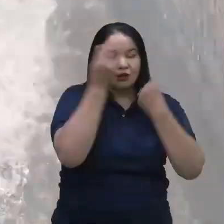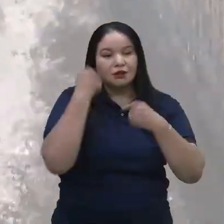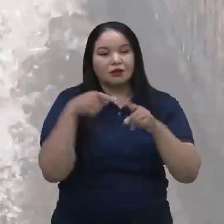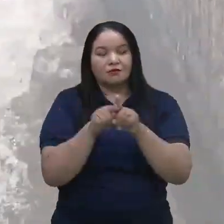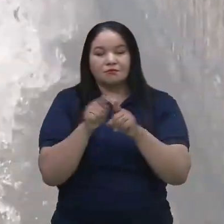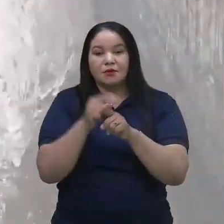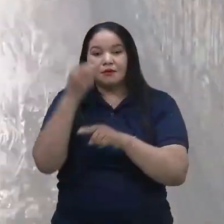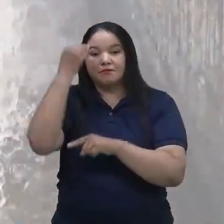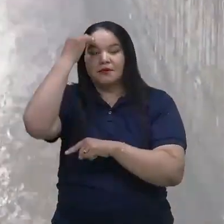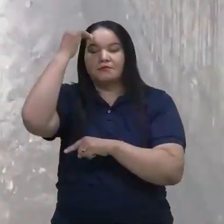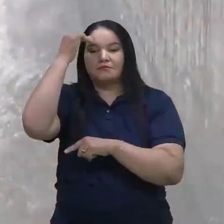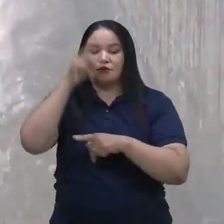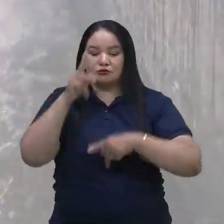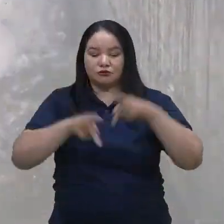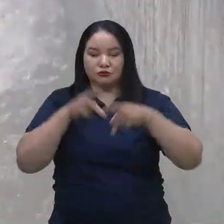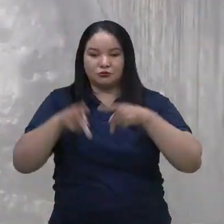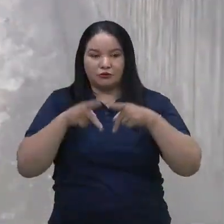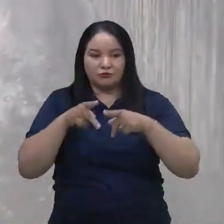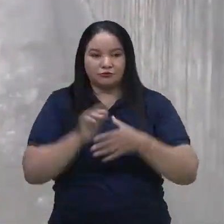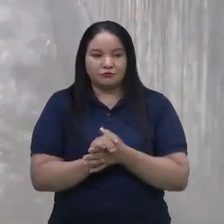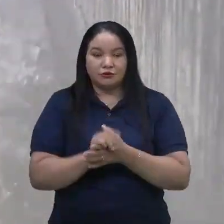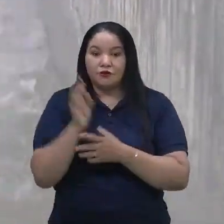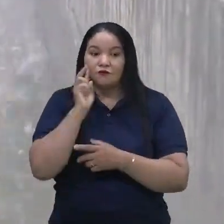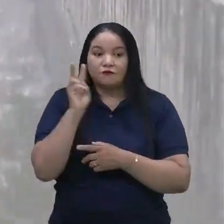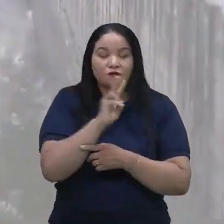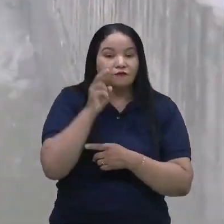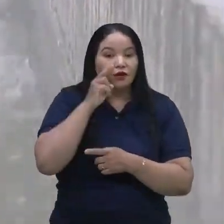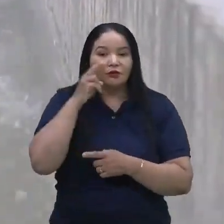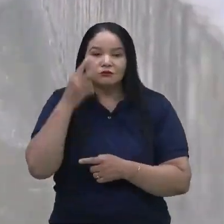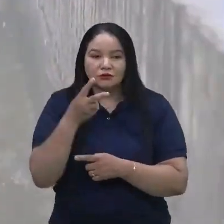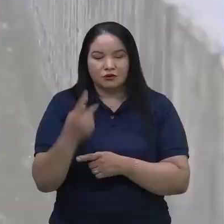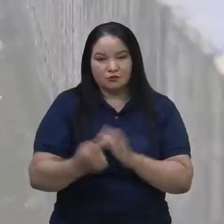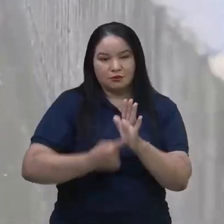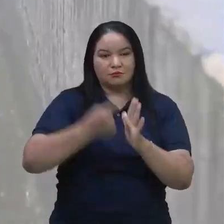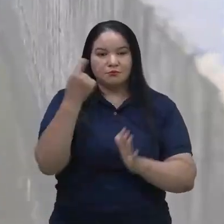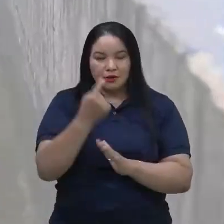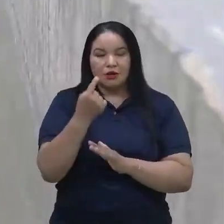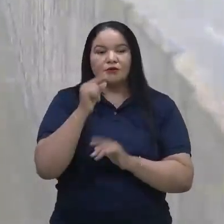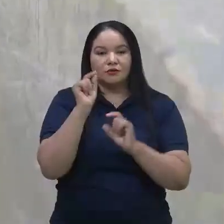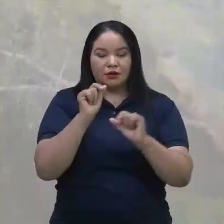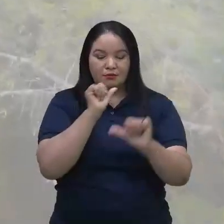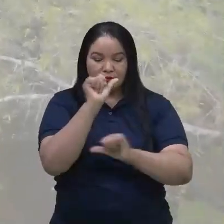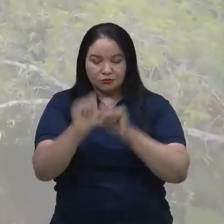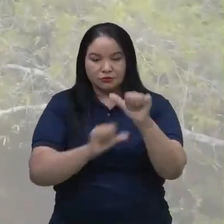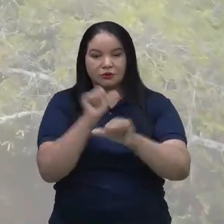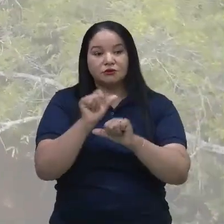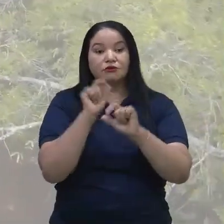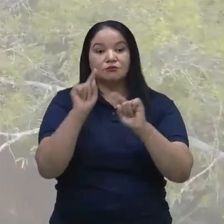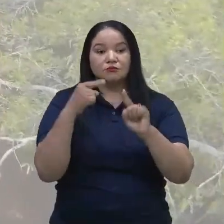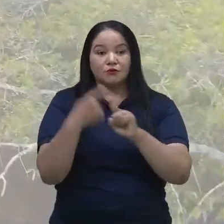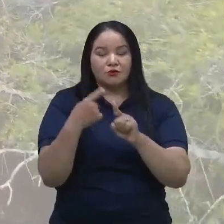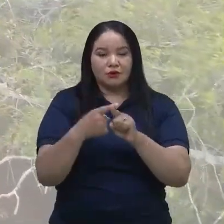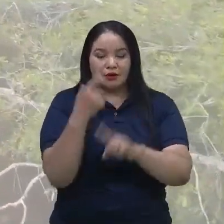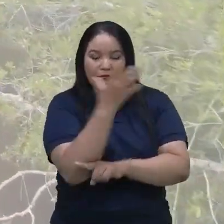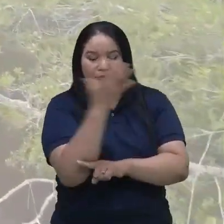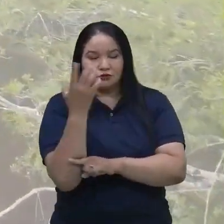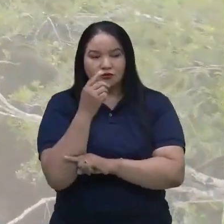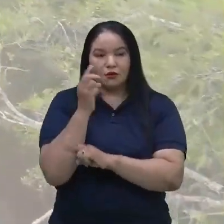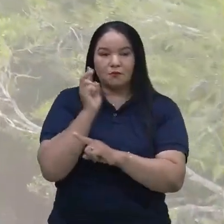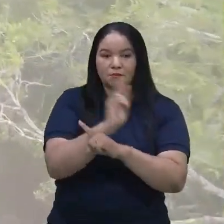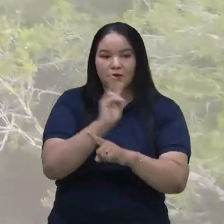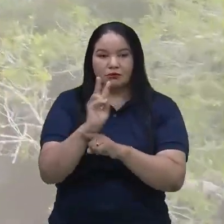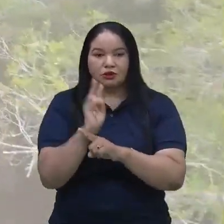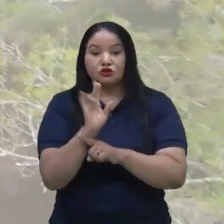originários. Reconhecer esse cenário é o primeiro passo para mudar, porque proteger a Amazônia não é apenas